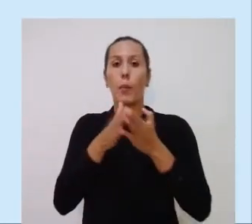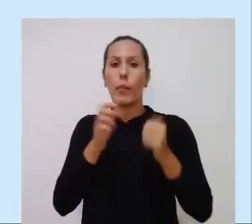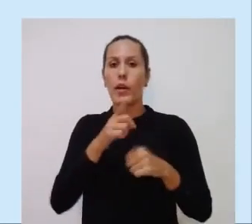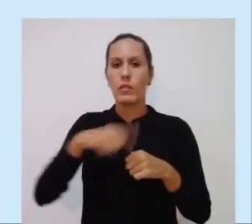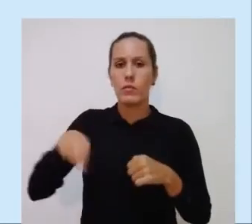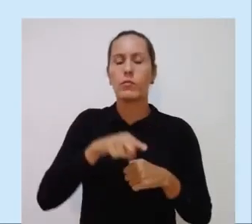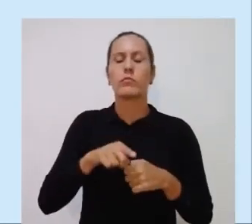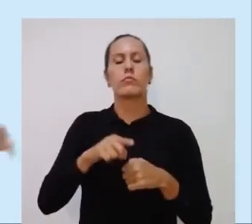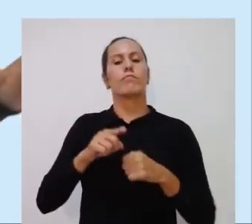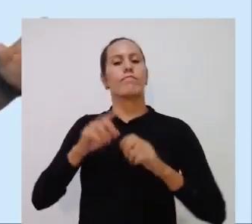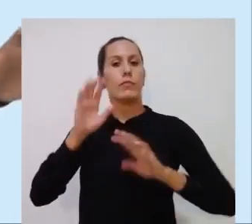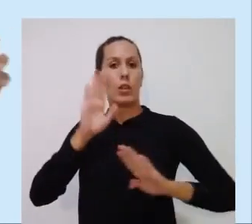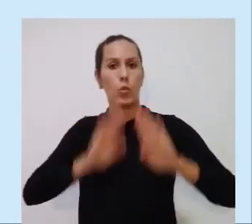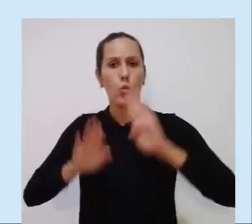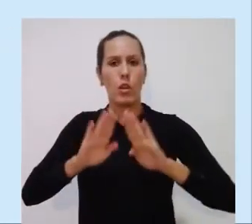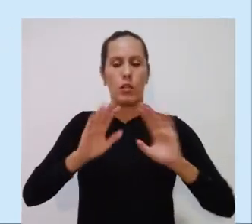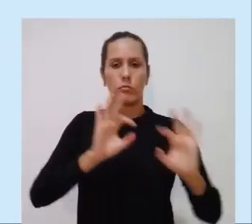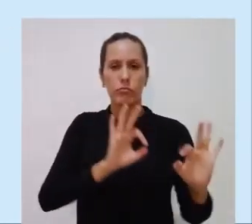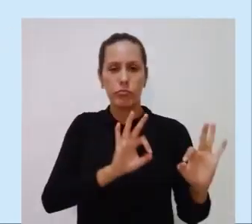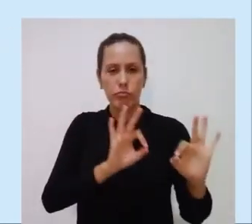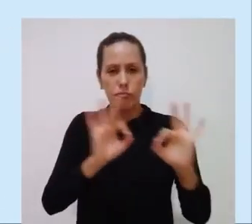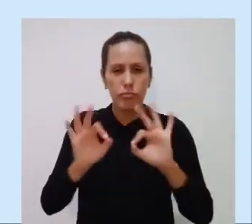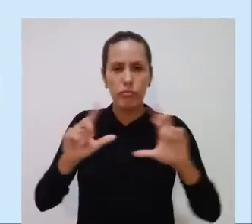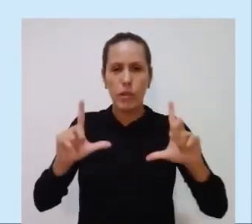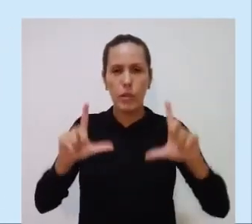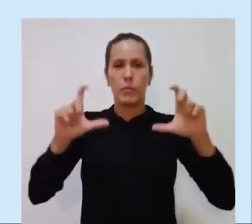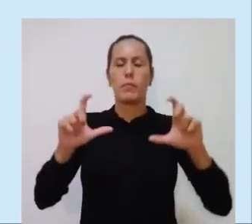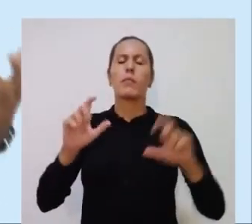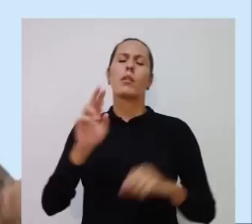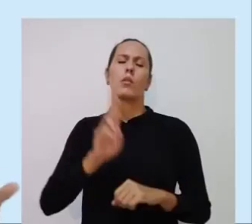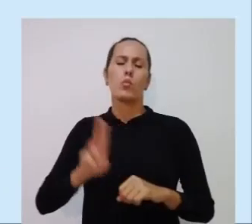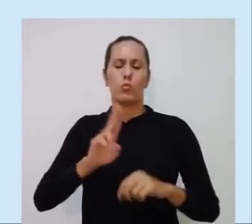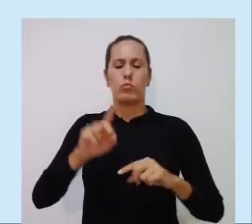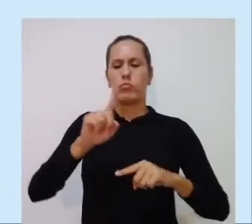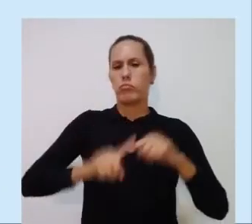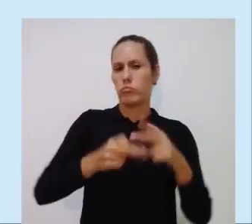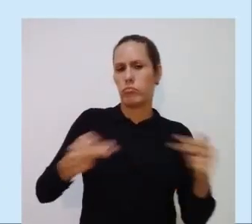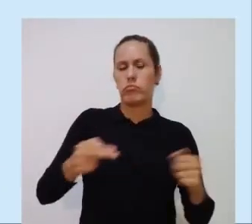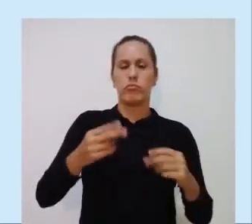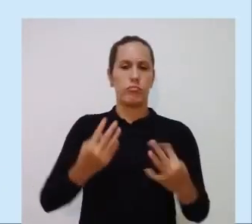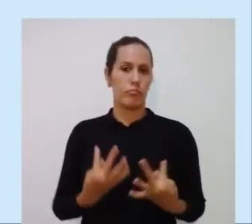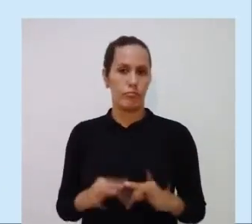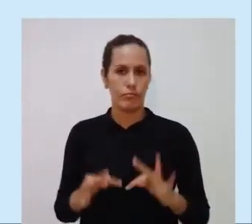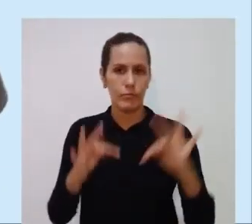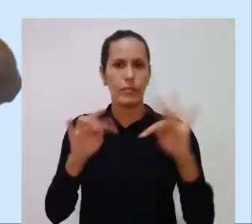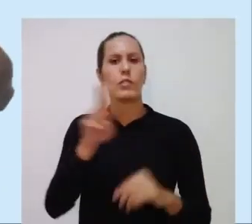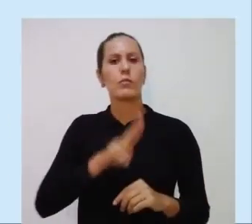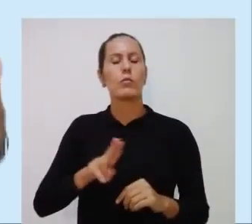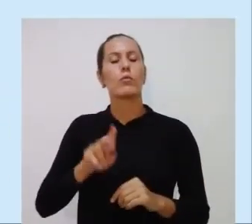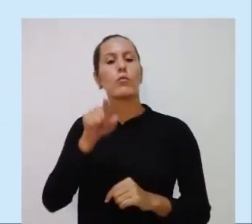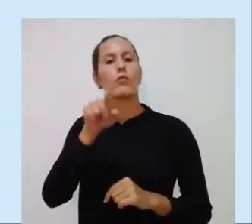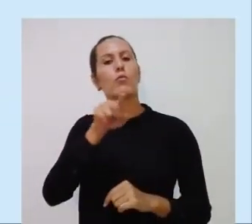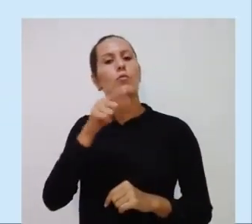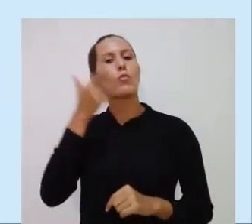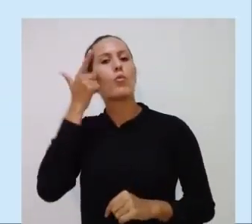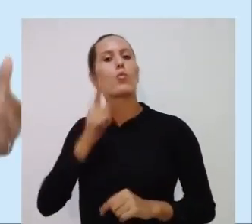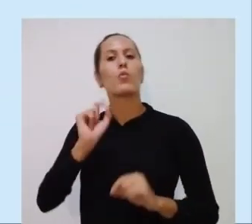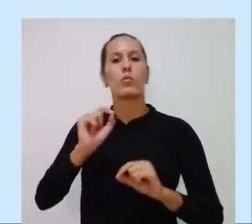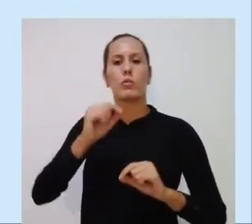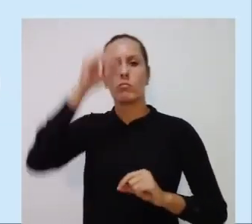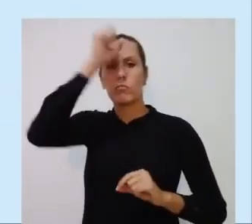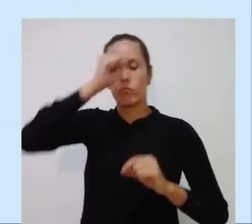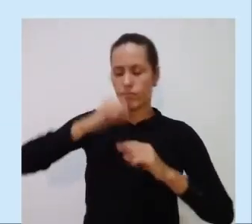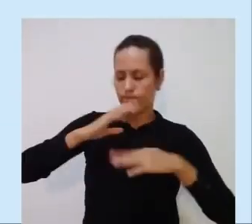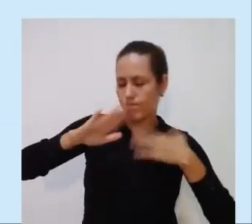vocês sempre tenham cuidado de dar um print na tela, usem os recursos que vocês têm digital, certo? Para que vocês consigam ter um estudo, para que